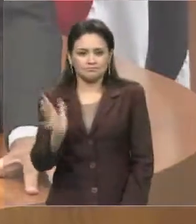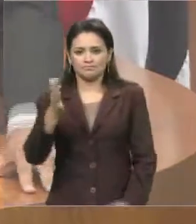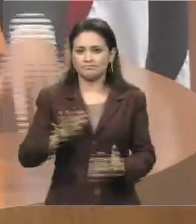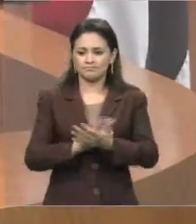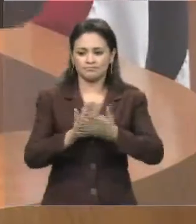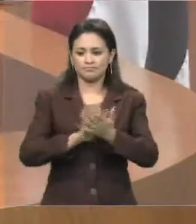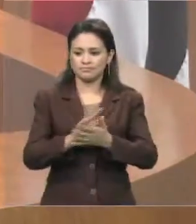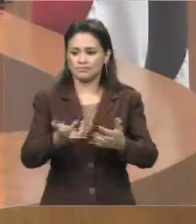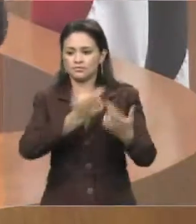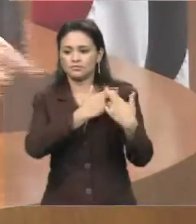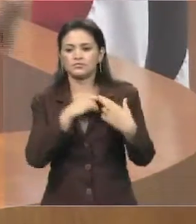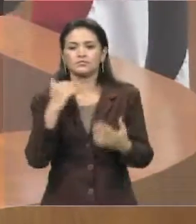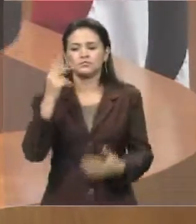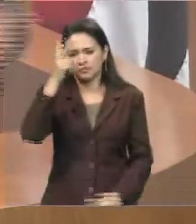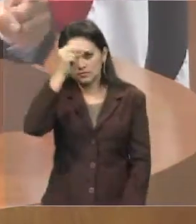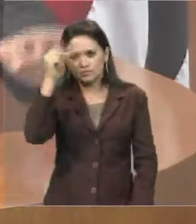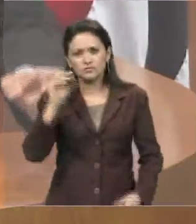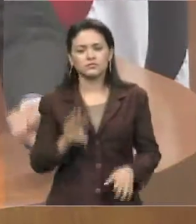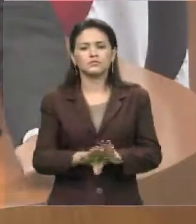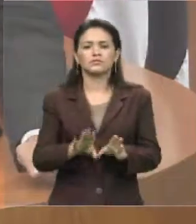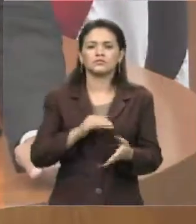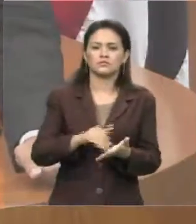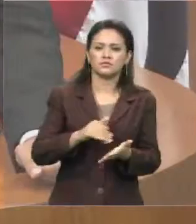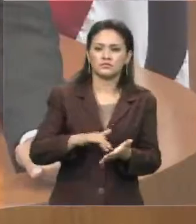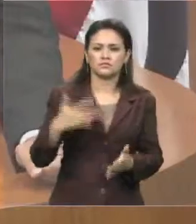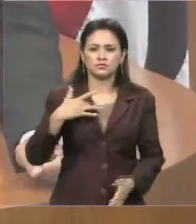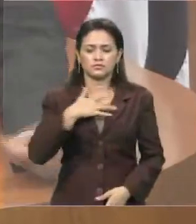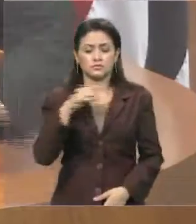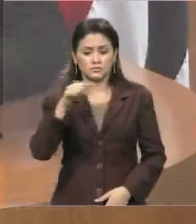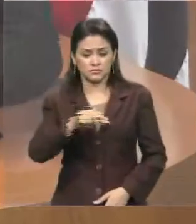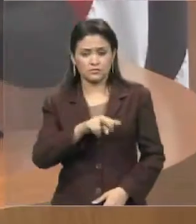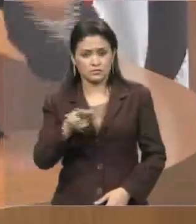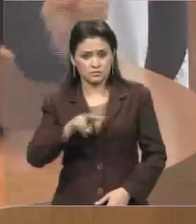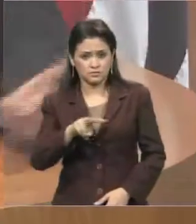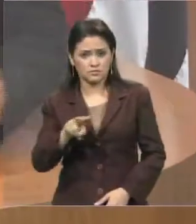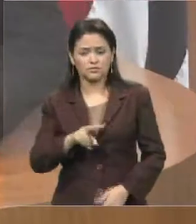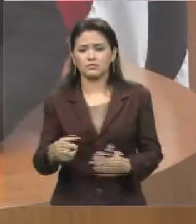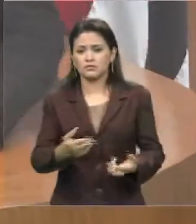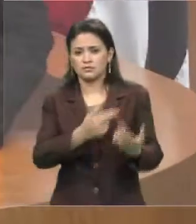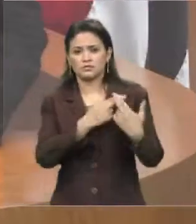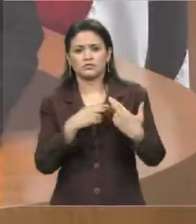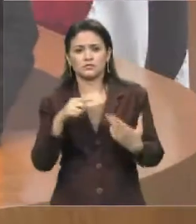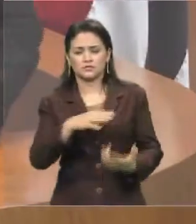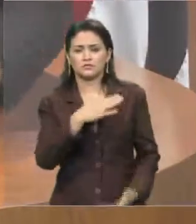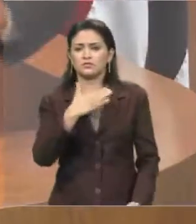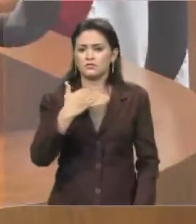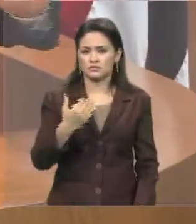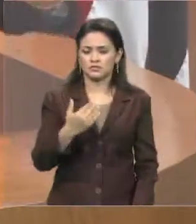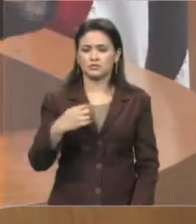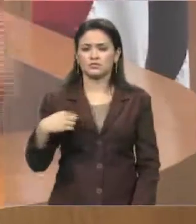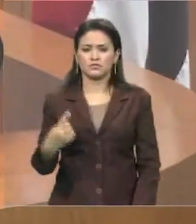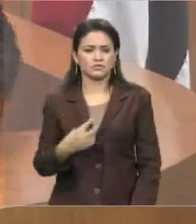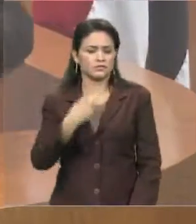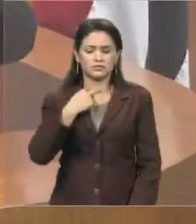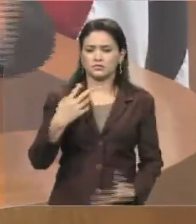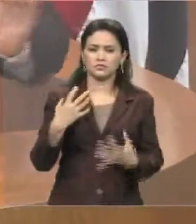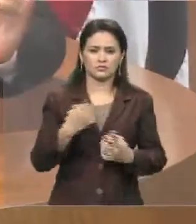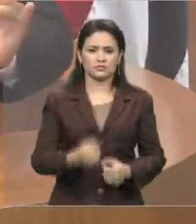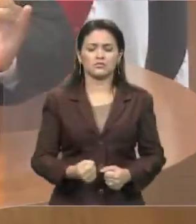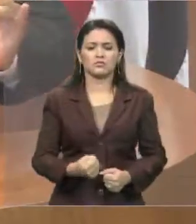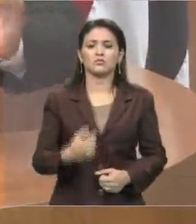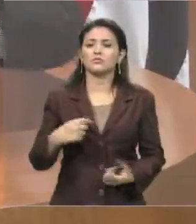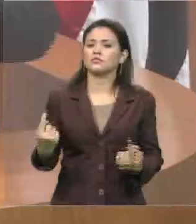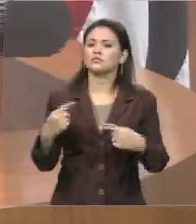saúde, para ser o responsável por essas mortes. E nós não podemos admitir. Eu não sou contra